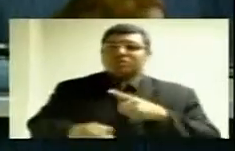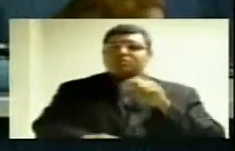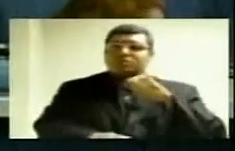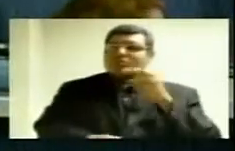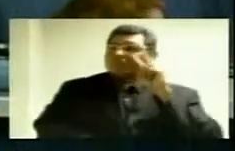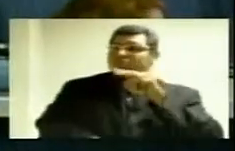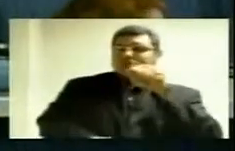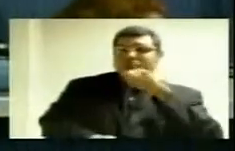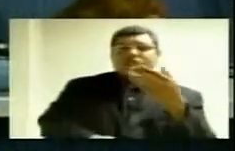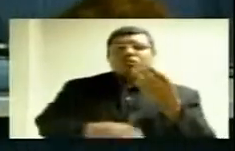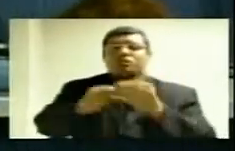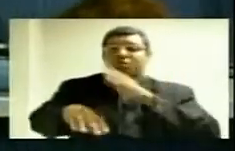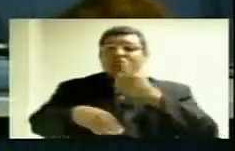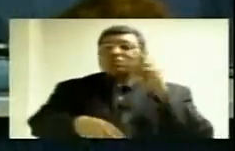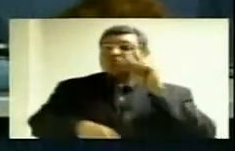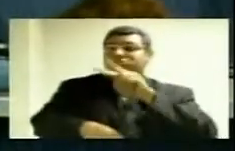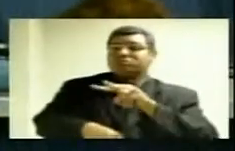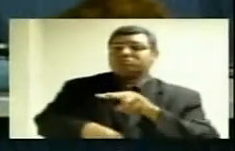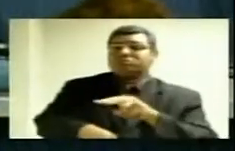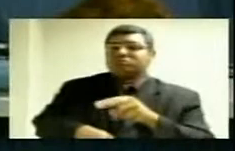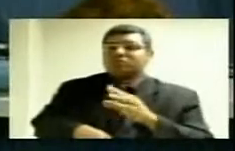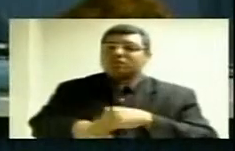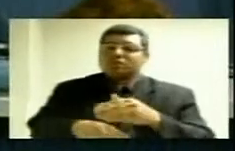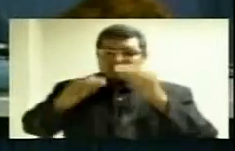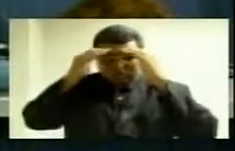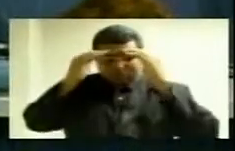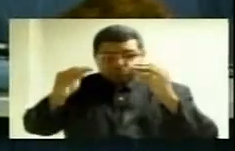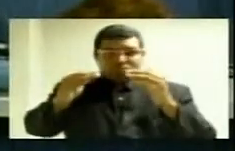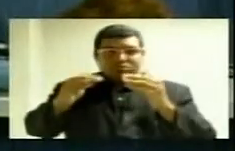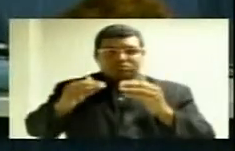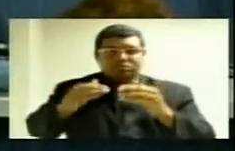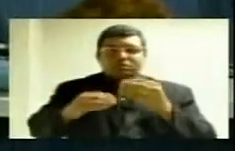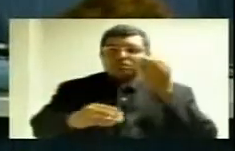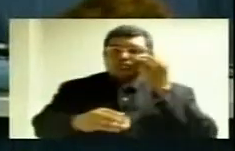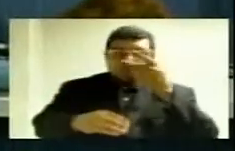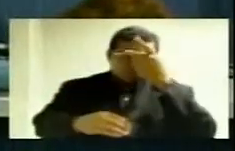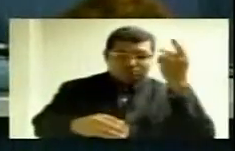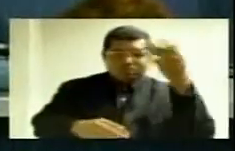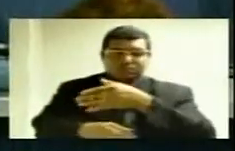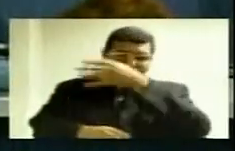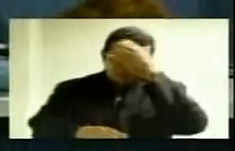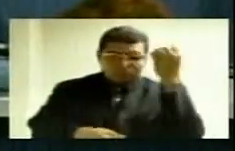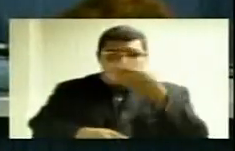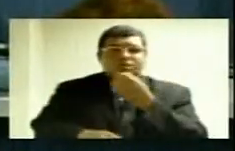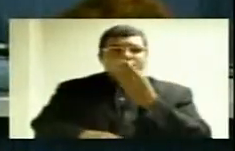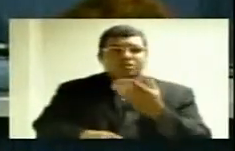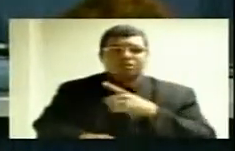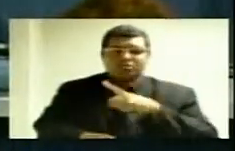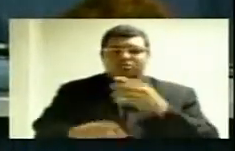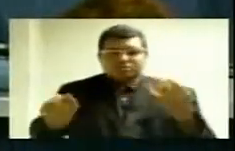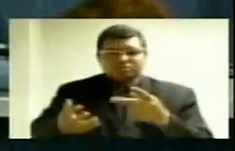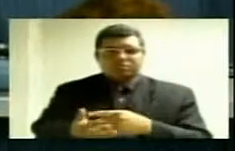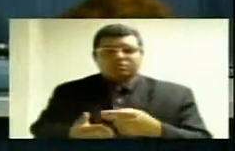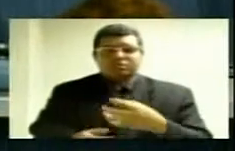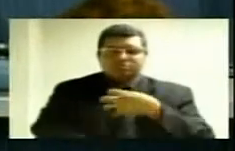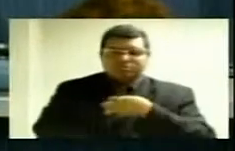deve olhar com melhores olhos e com mais atenção para os interesses do polo industrial de Manaus. Portanto, eu tenho certeza